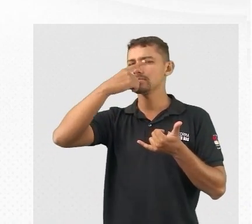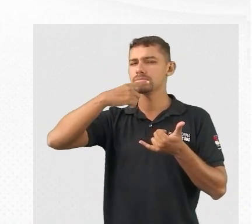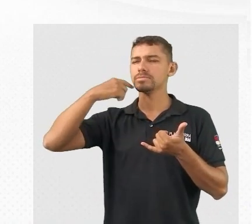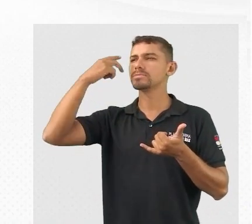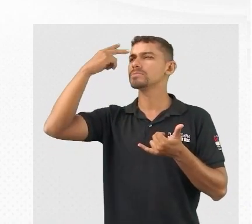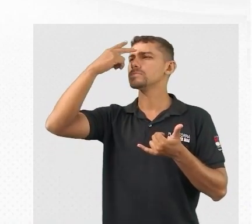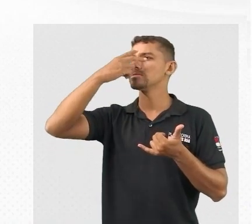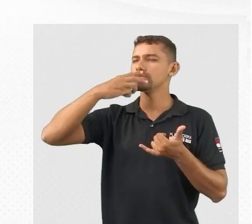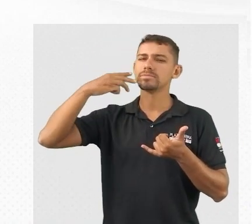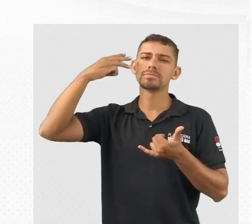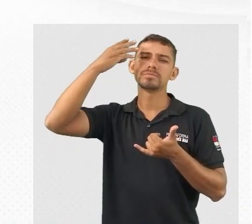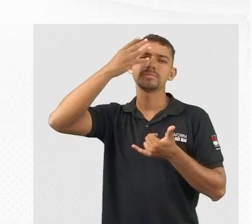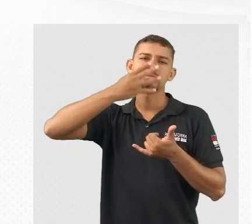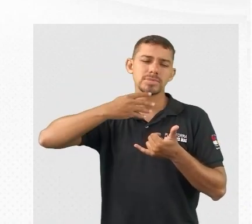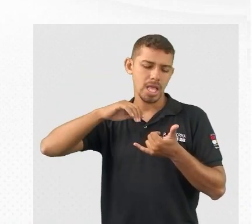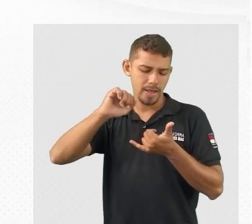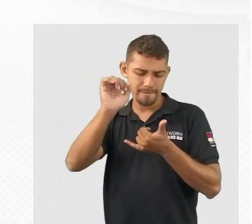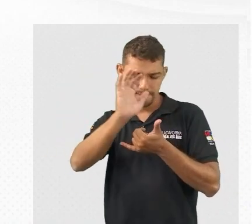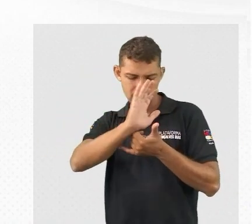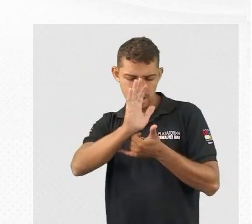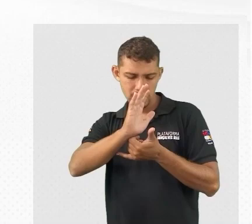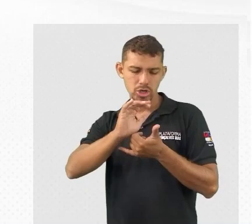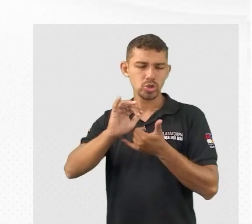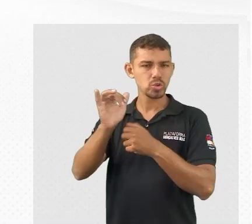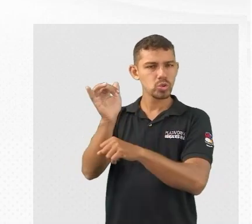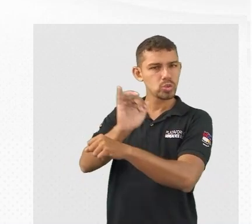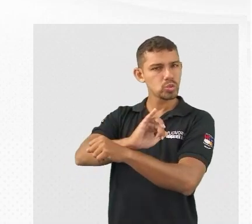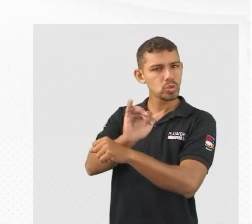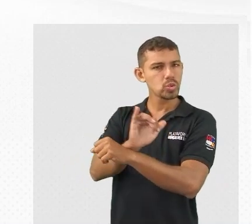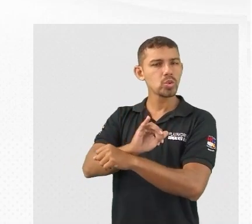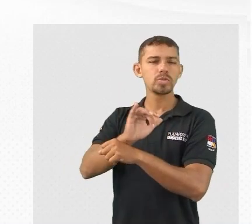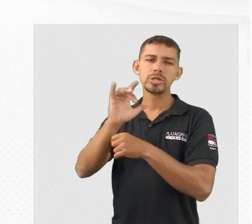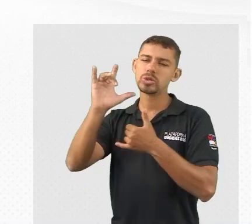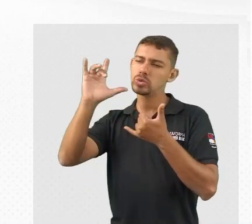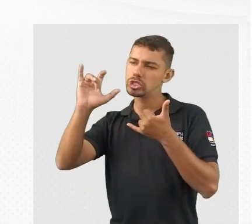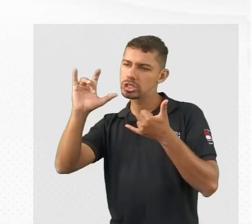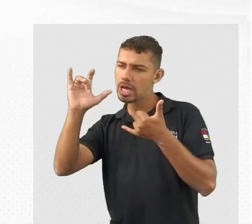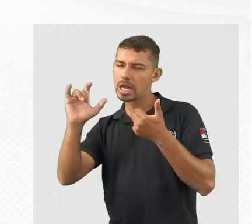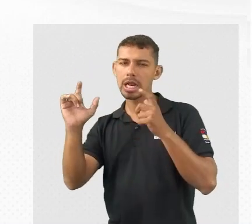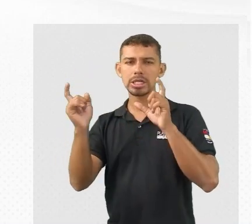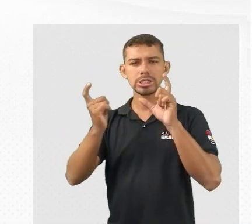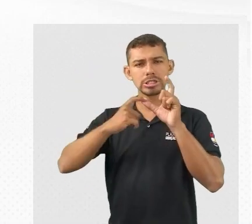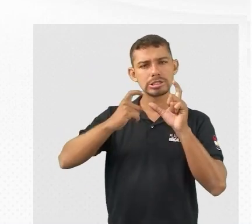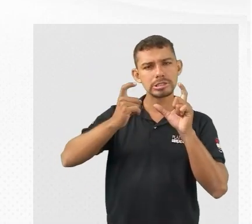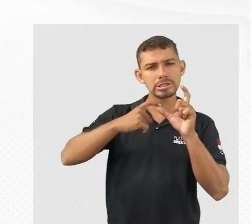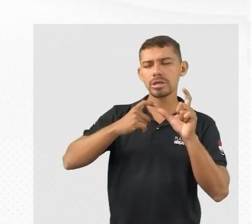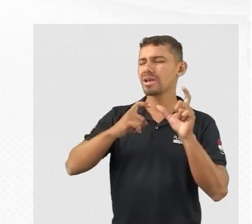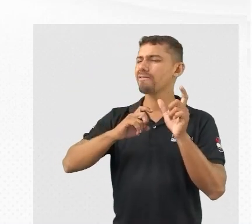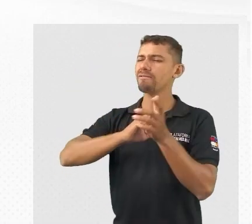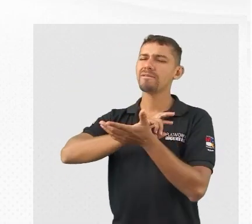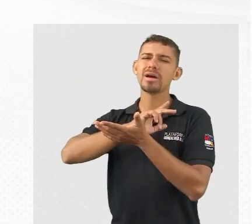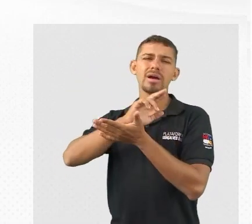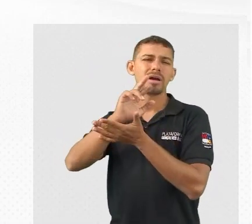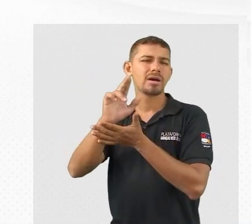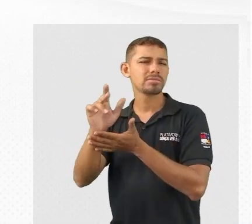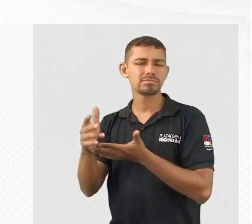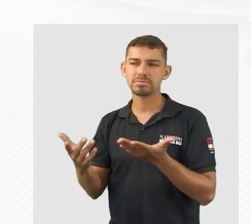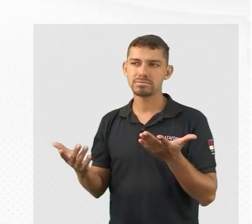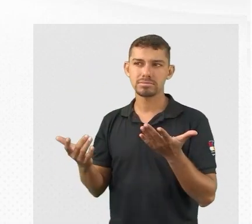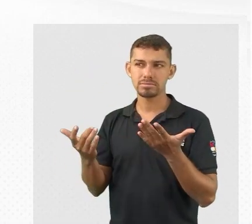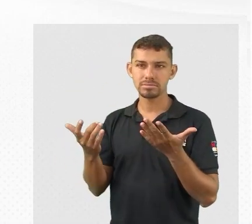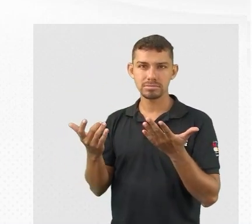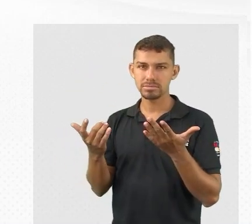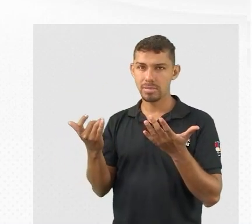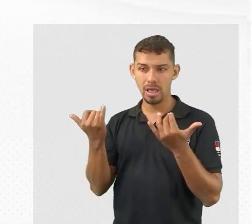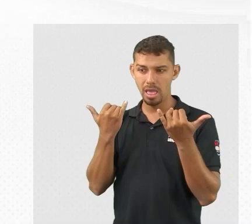essas propostas de vídeo, né, no YouTube, no Instagram, no TikTok, né, que pouco informam e